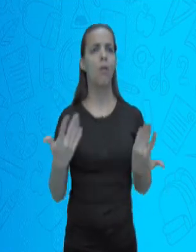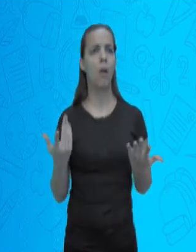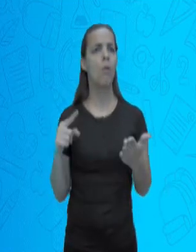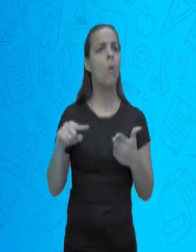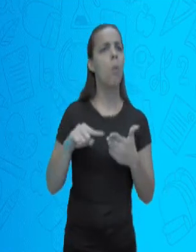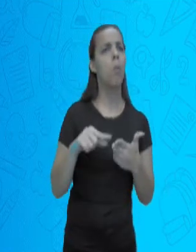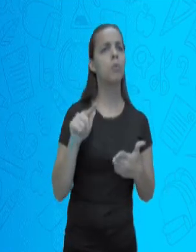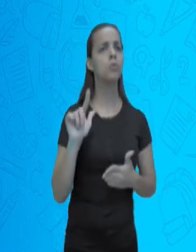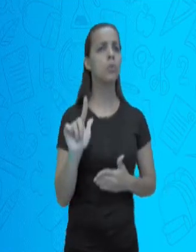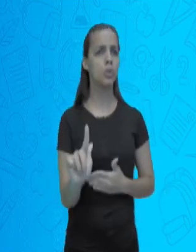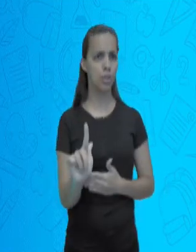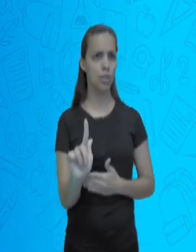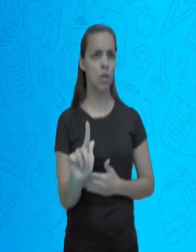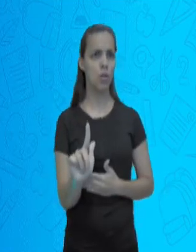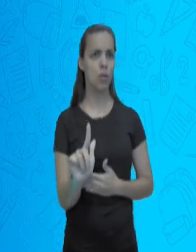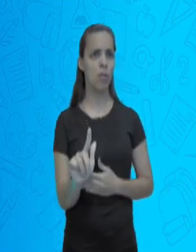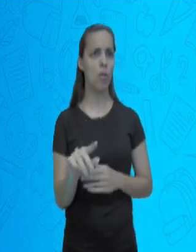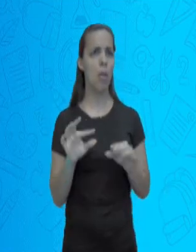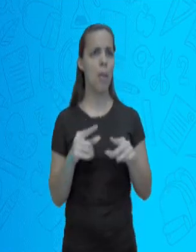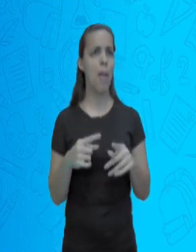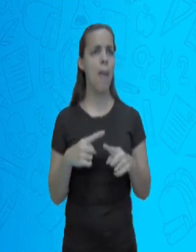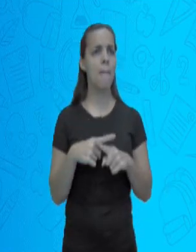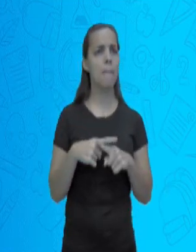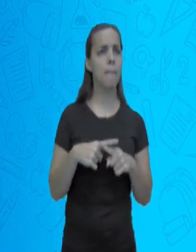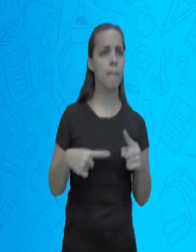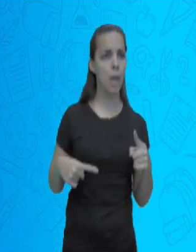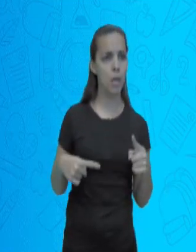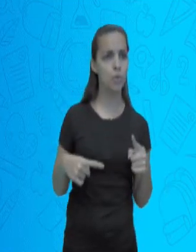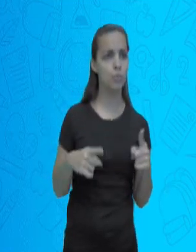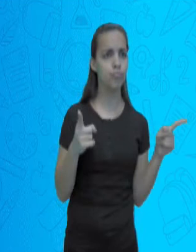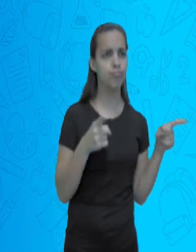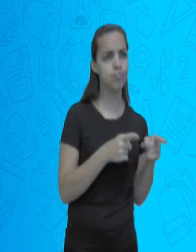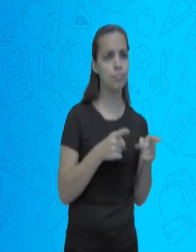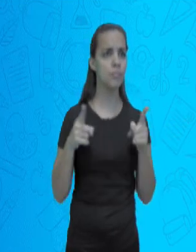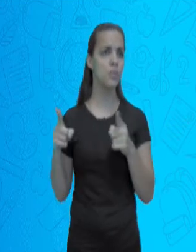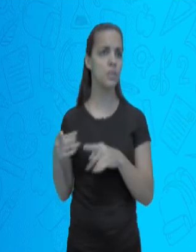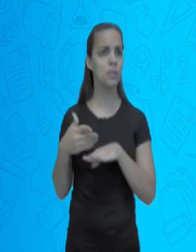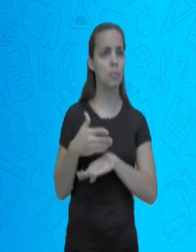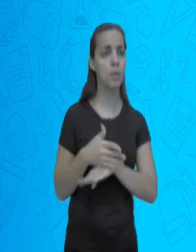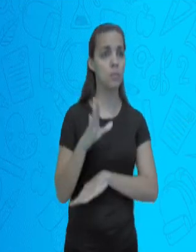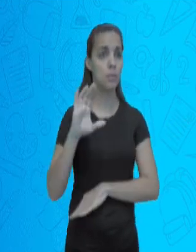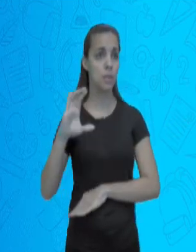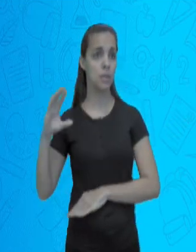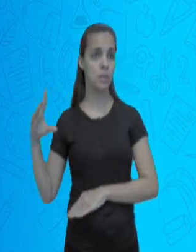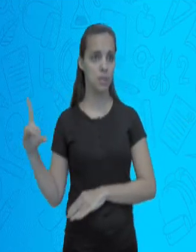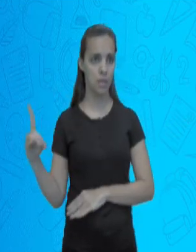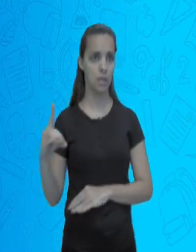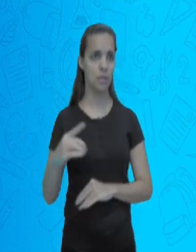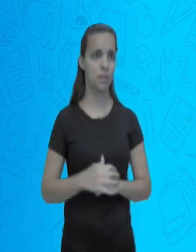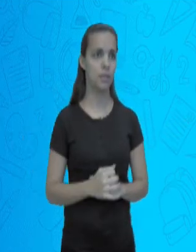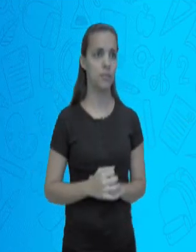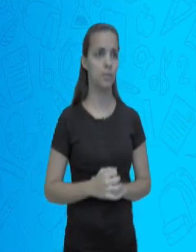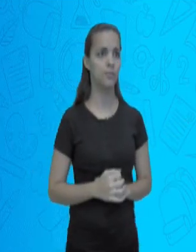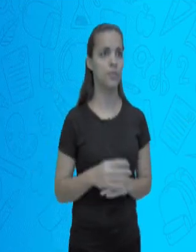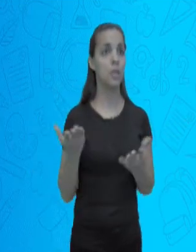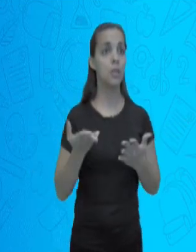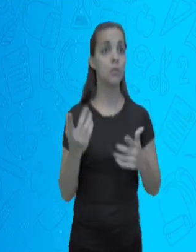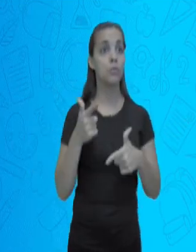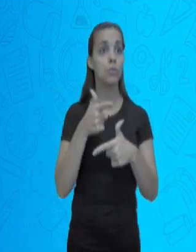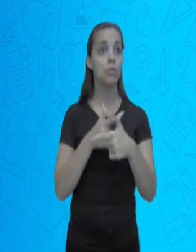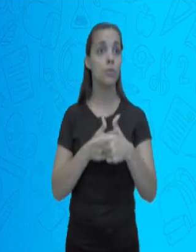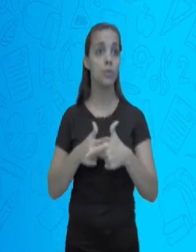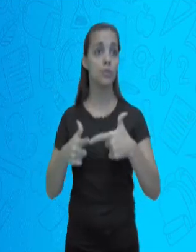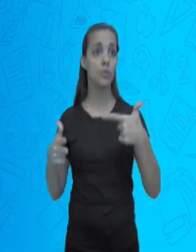CD. Então, vamos observar aqui o segmento CD. Vamos imaginar aqui o ponto G, que vai dividir